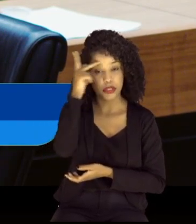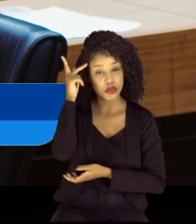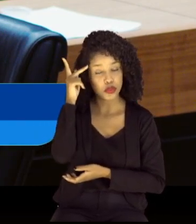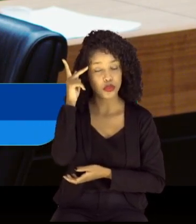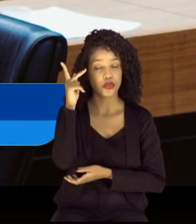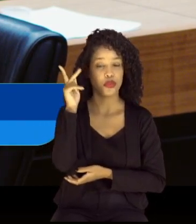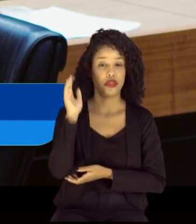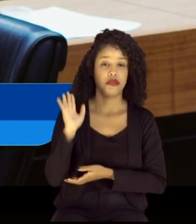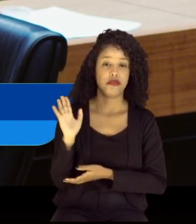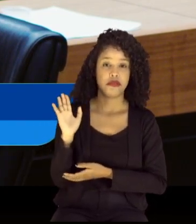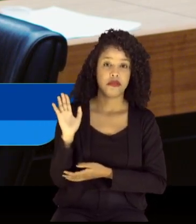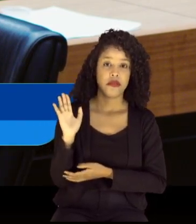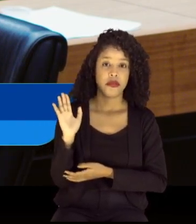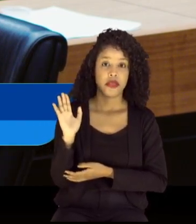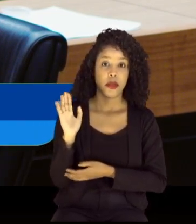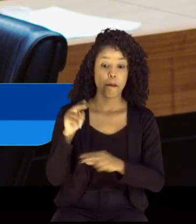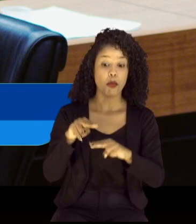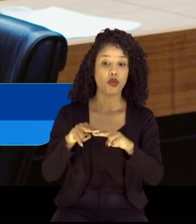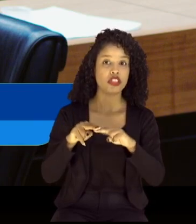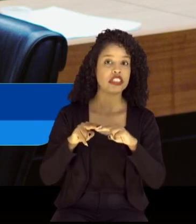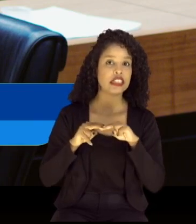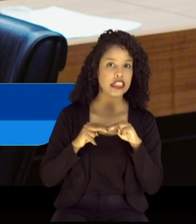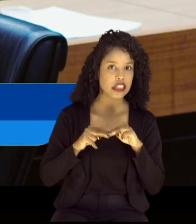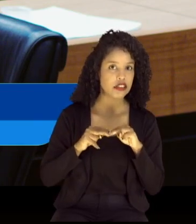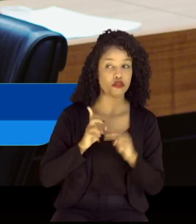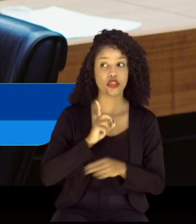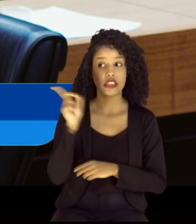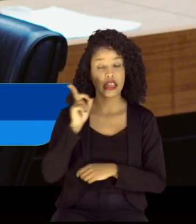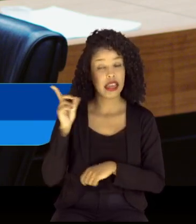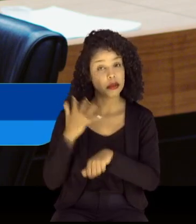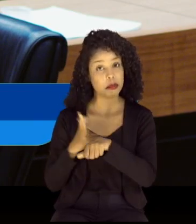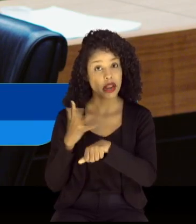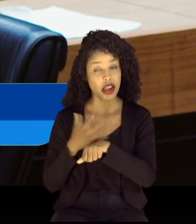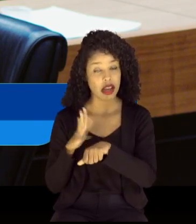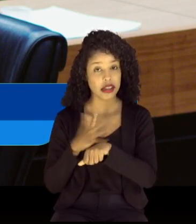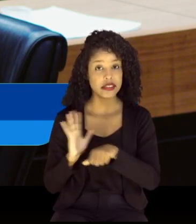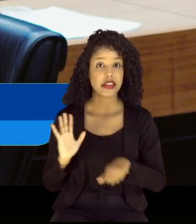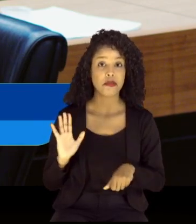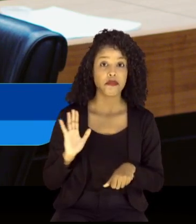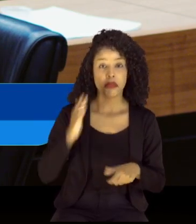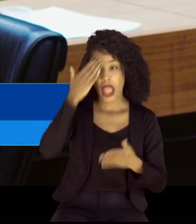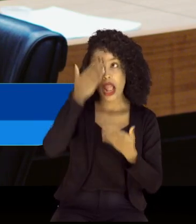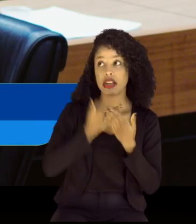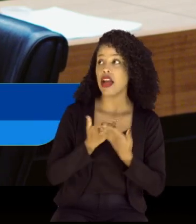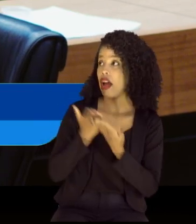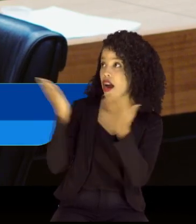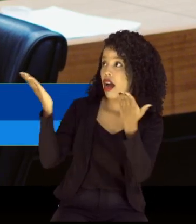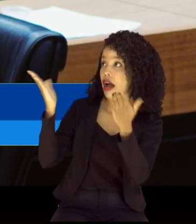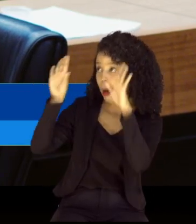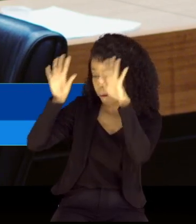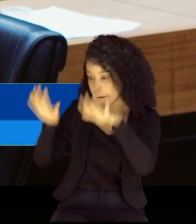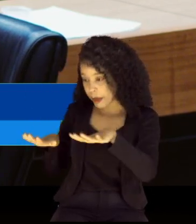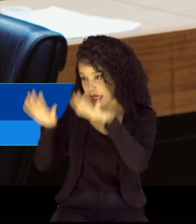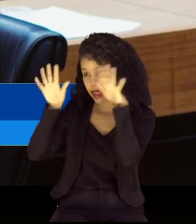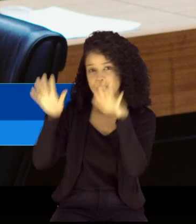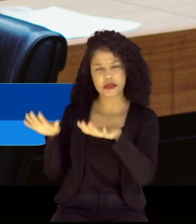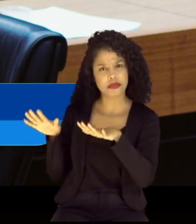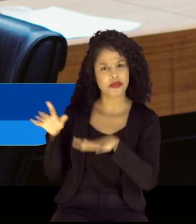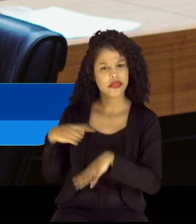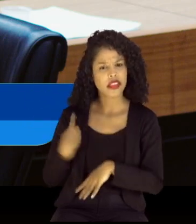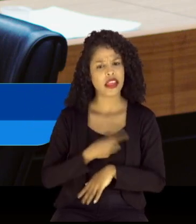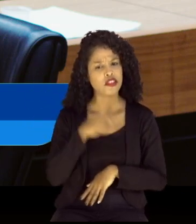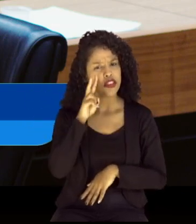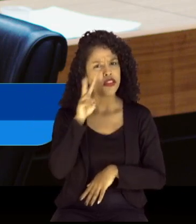quais motivos ele agia, que tinha naquele elemento um mito. Né? A gente está vendo e as